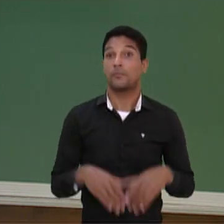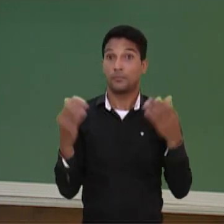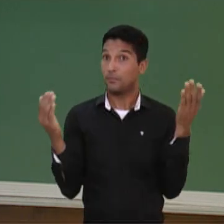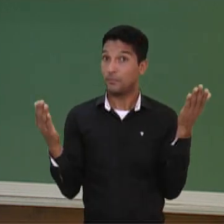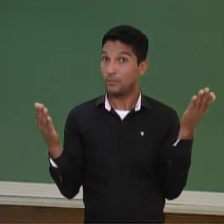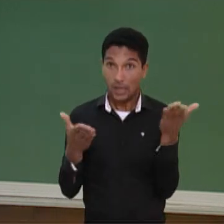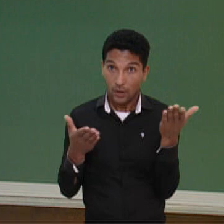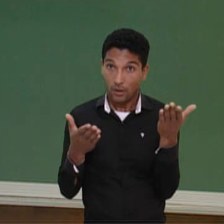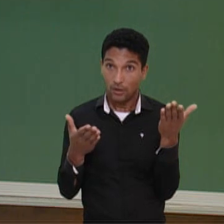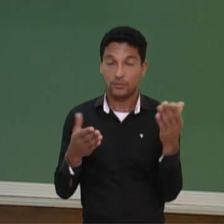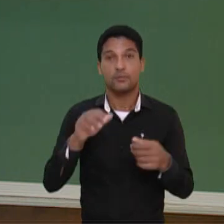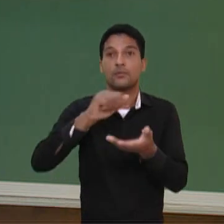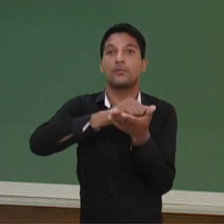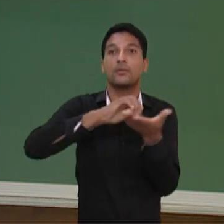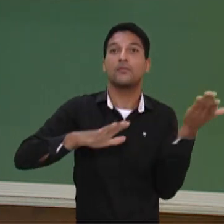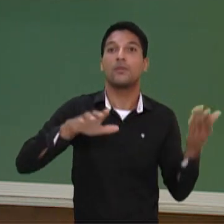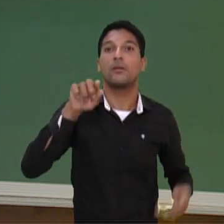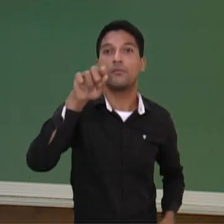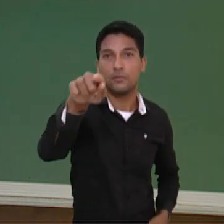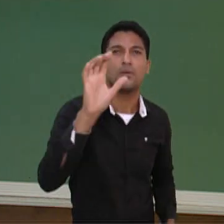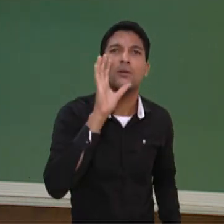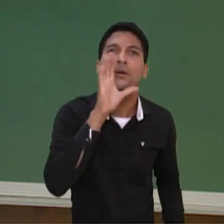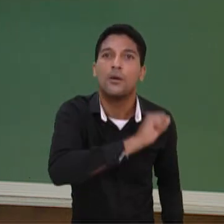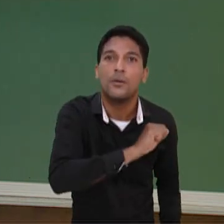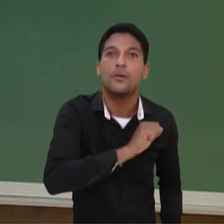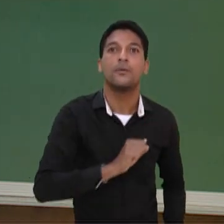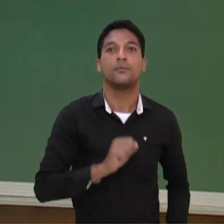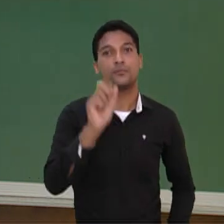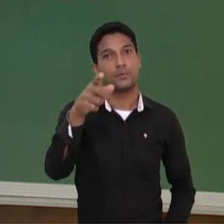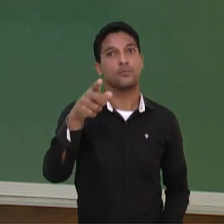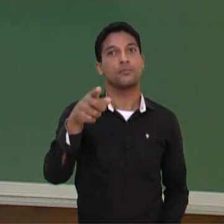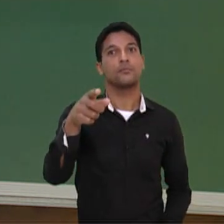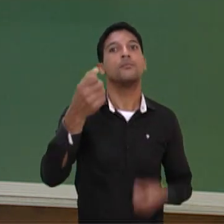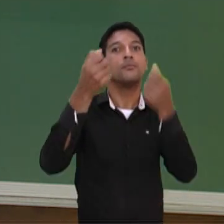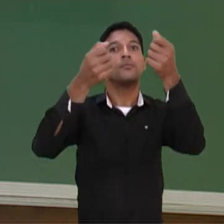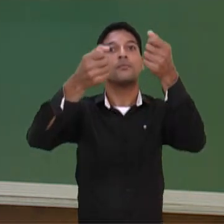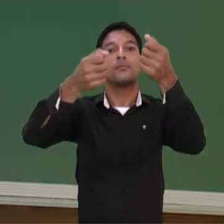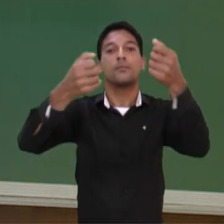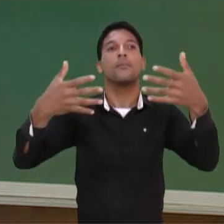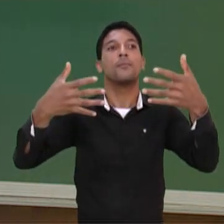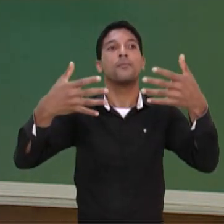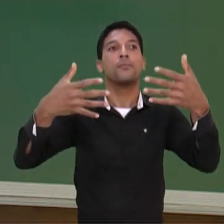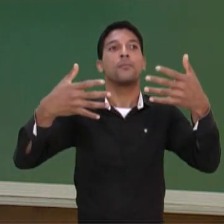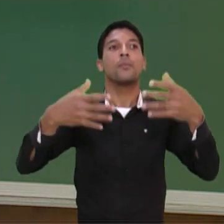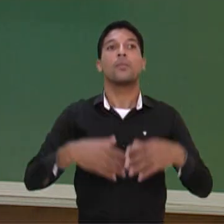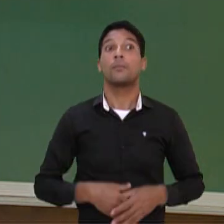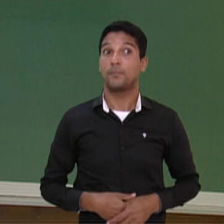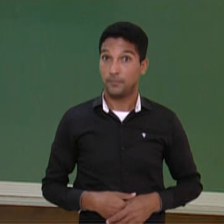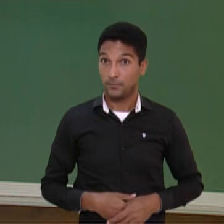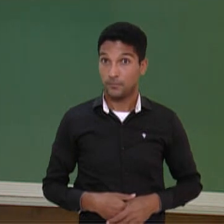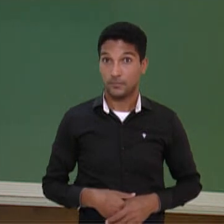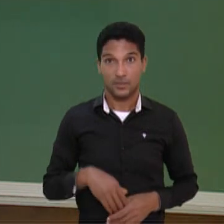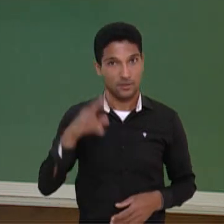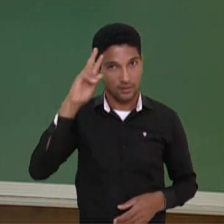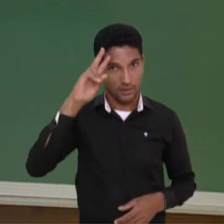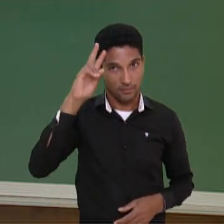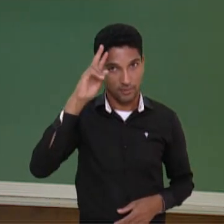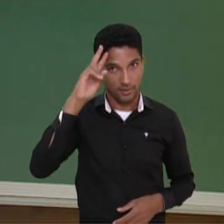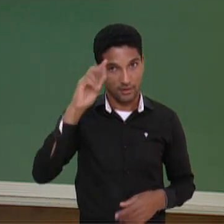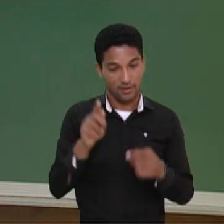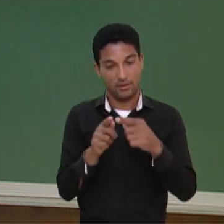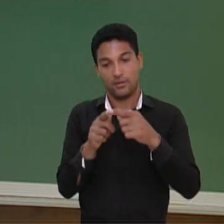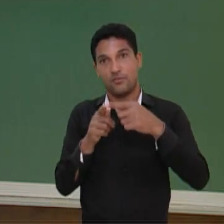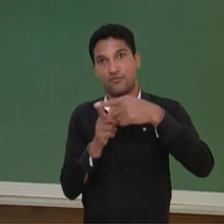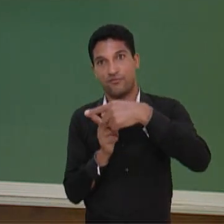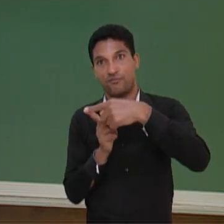agora eu vou deixar um exercício para vocês e é bem rápido. Você vai ter que dizer para mim o seguinte, ó. Vai ter que lembrar do sentido